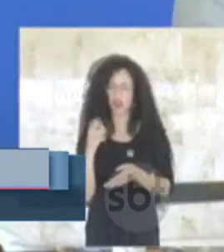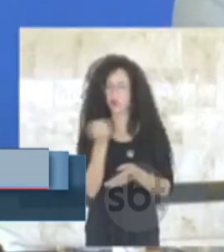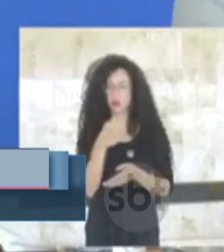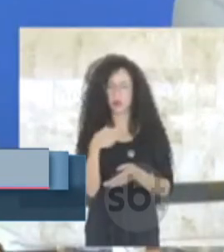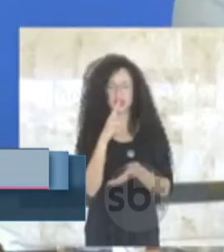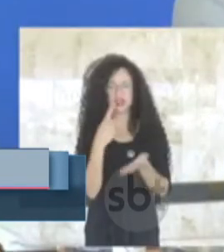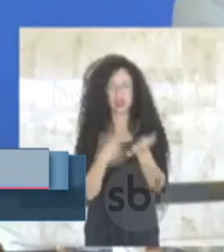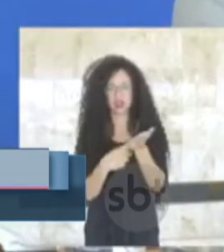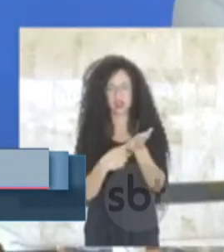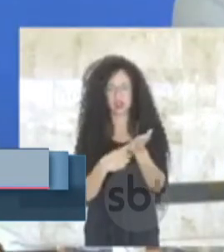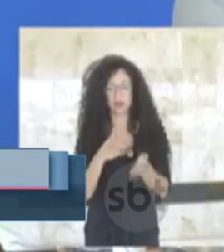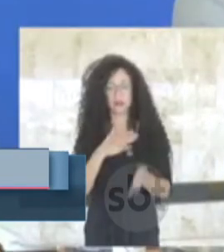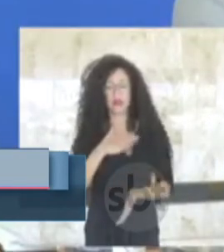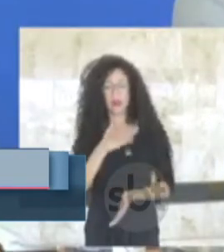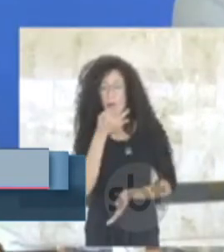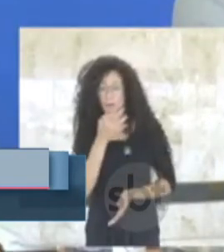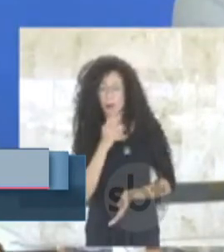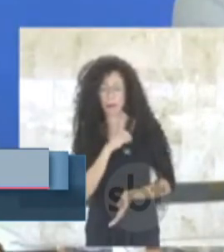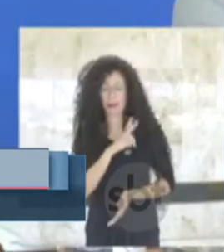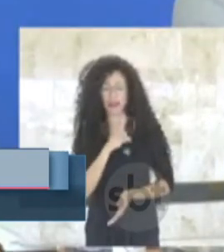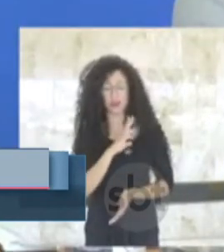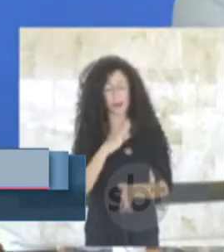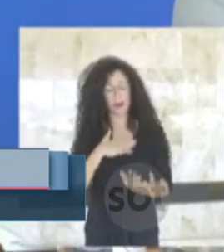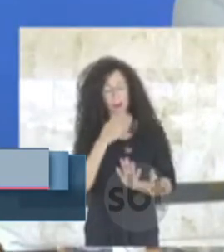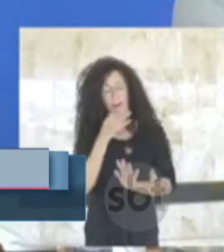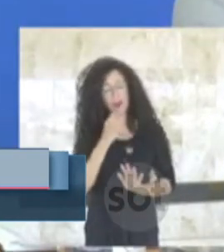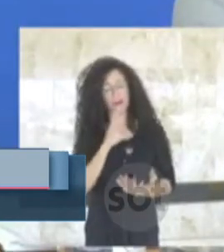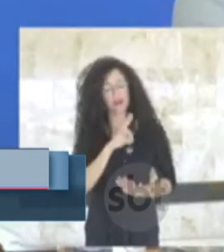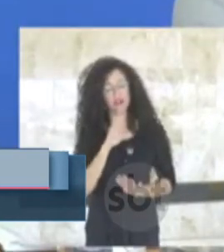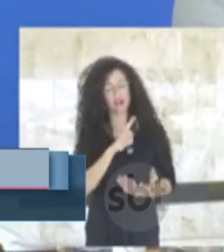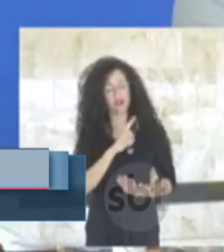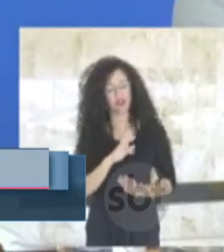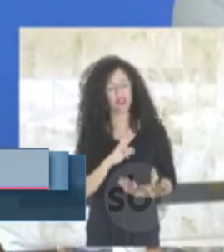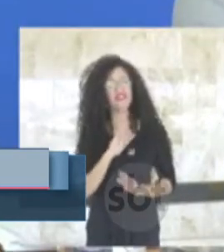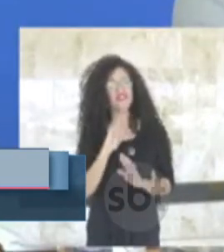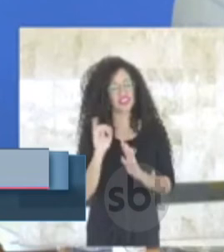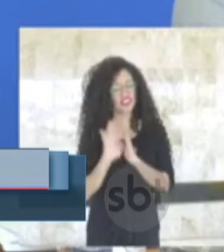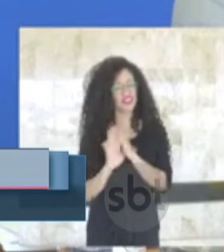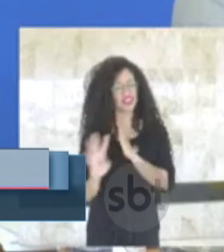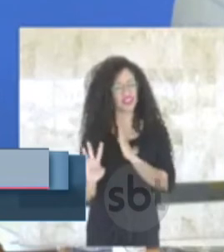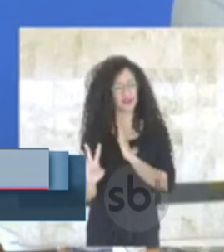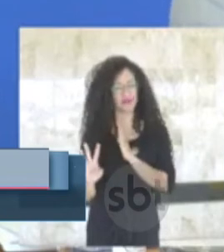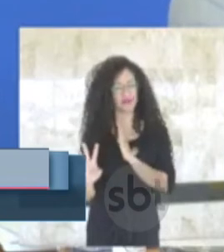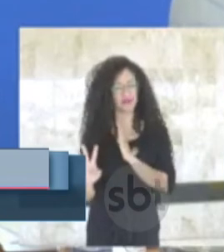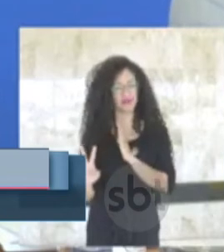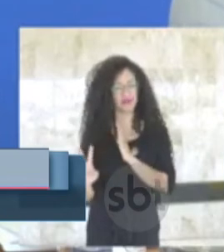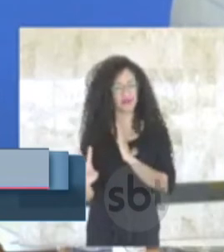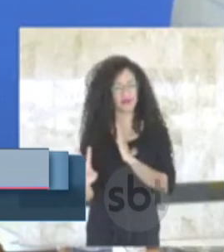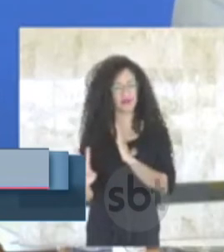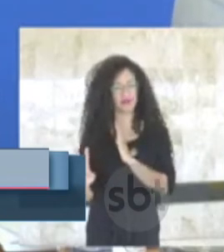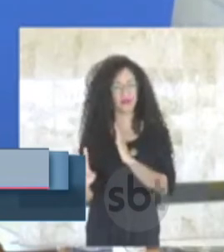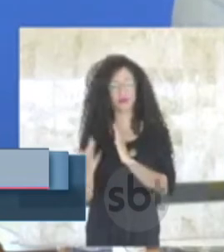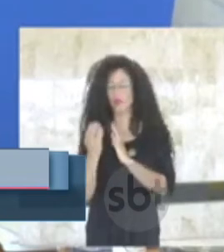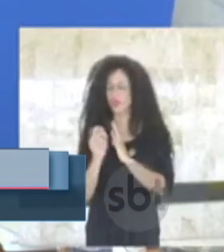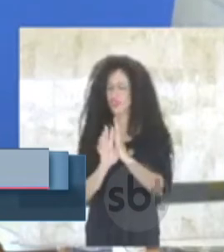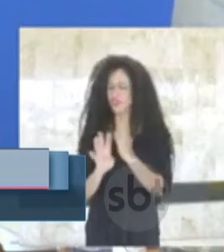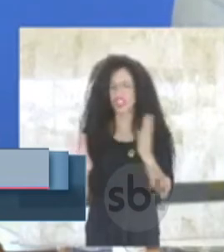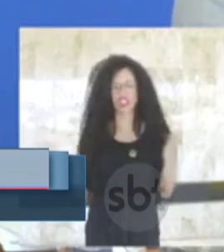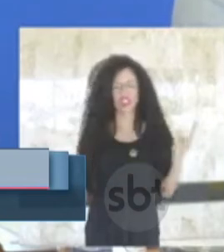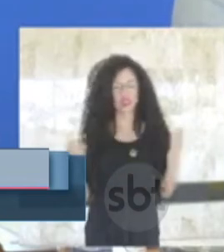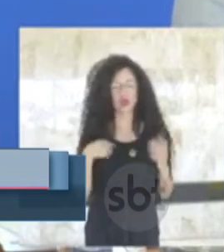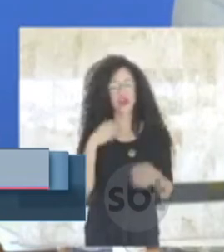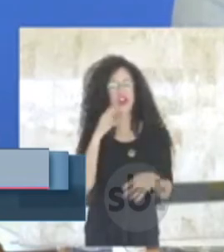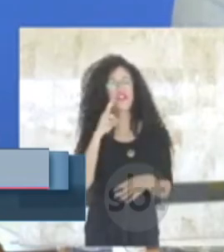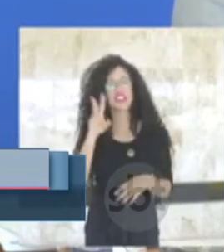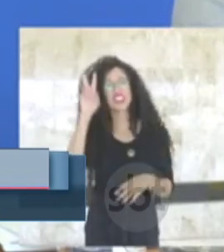estratégia. Minha opinião pessoal, tá? Estou falando minha opinião pessoal. Vai dar fila. E muita. E eu quero ver na